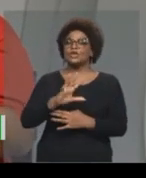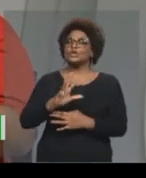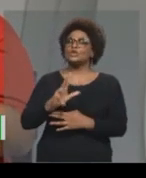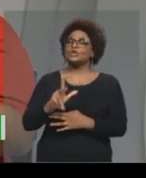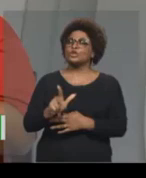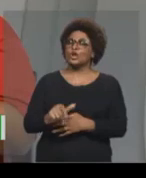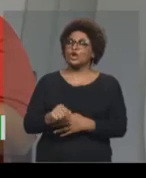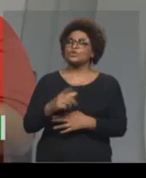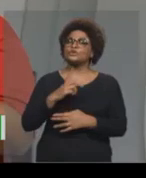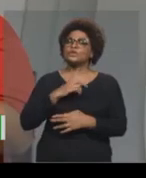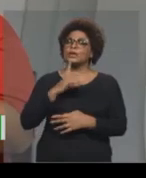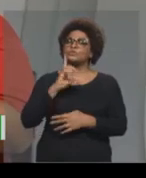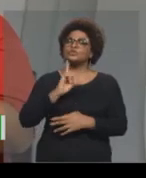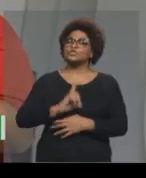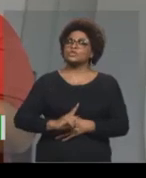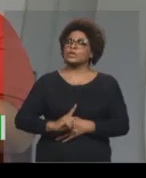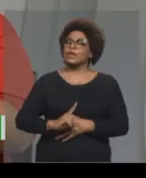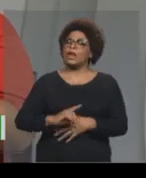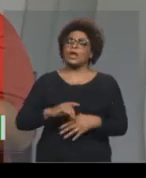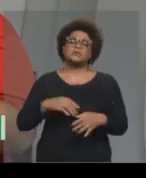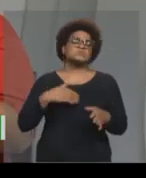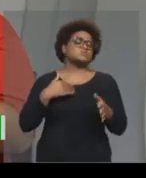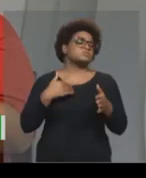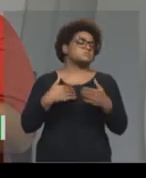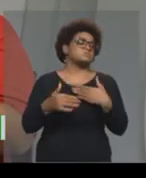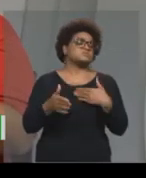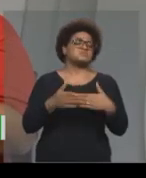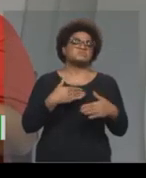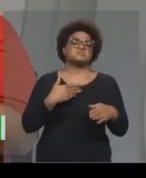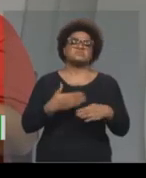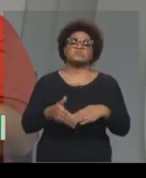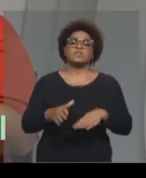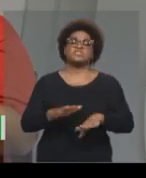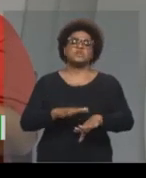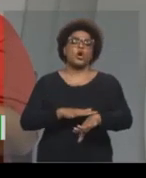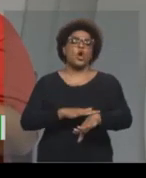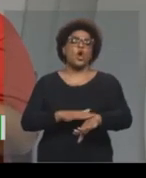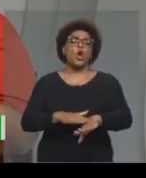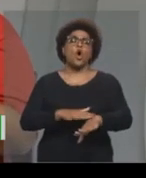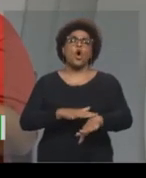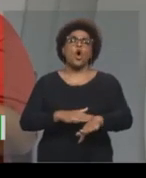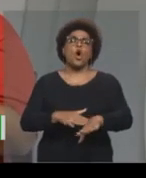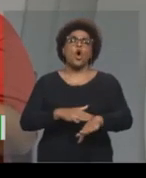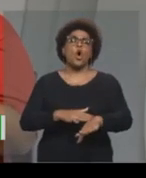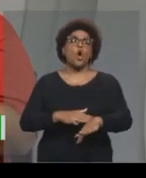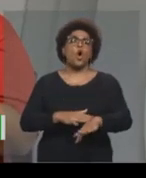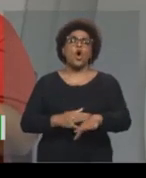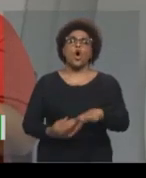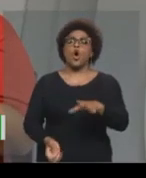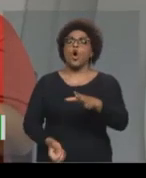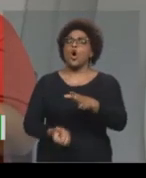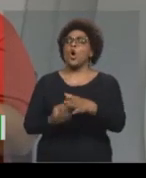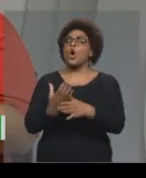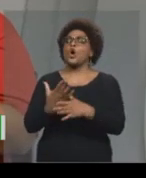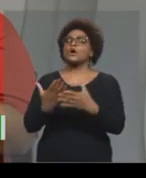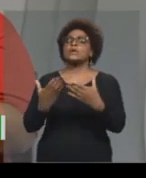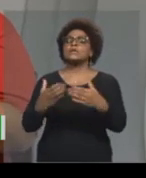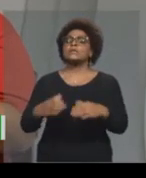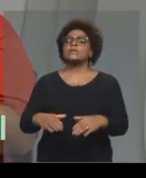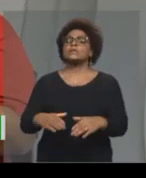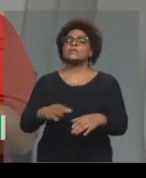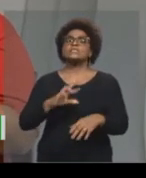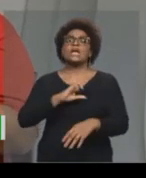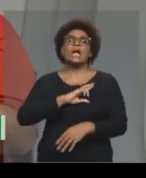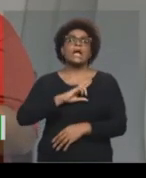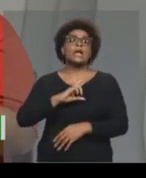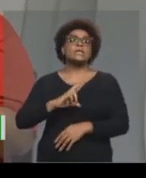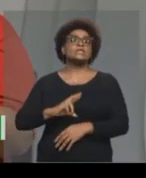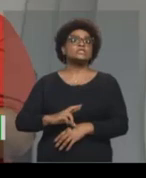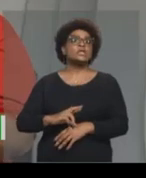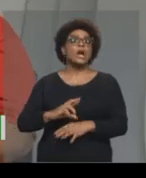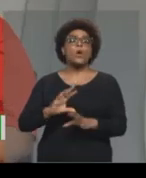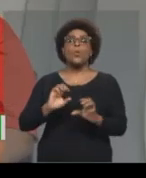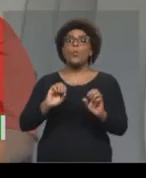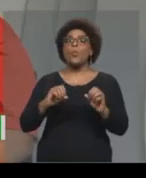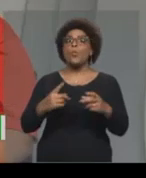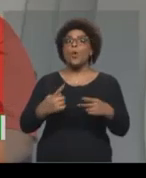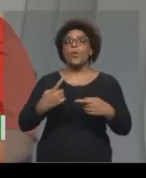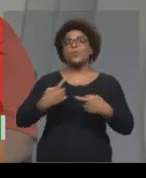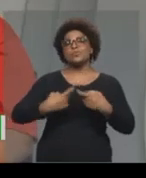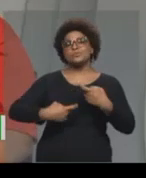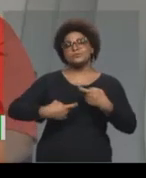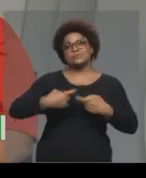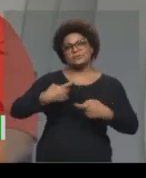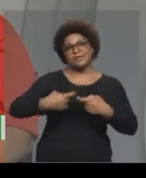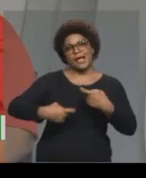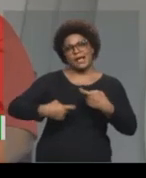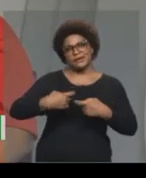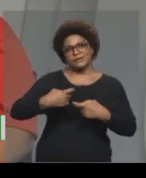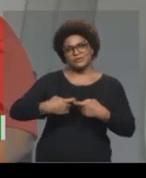direitos, independentemente da cor, independentemente da origem, da religião e do sexo, independentemente de